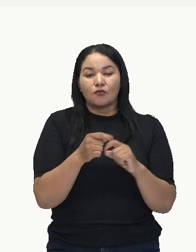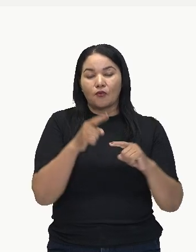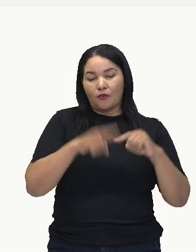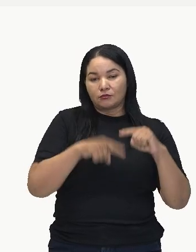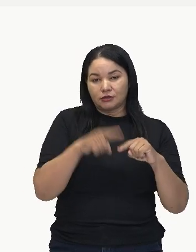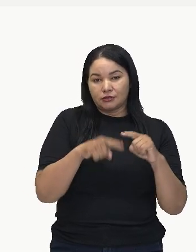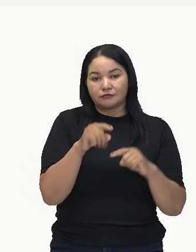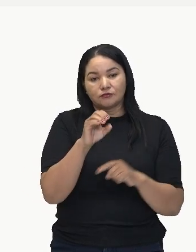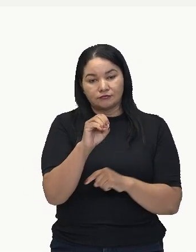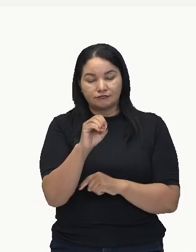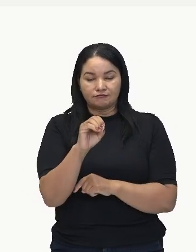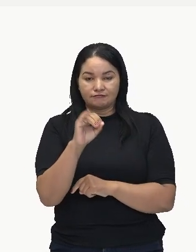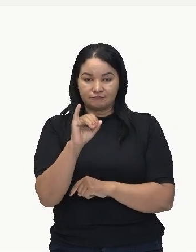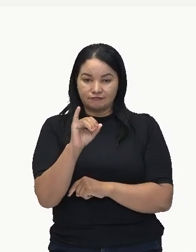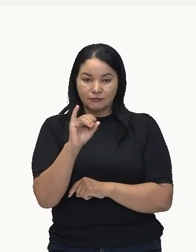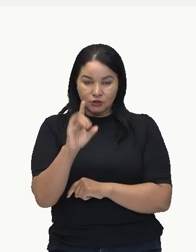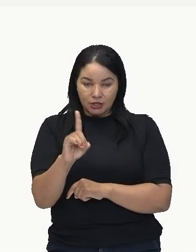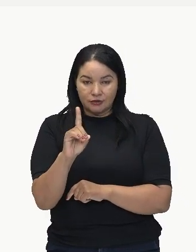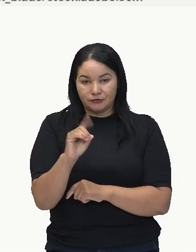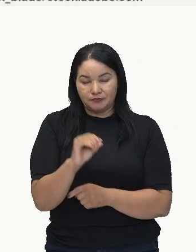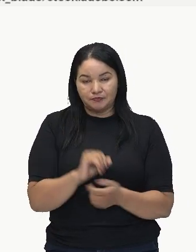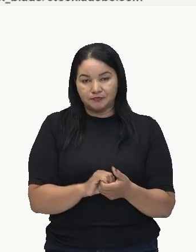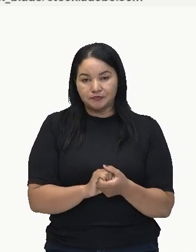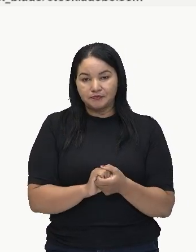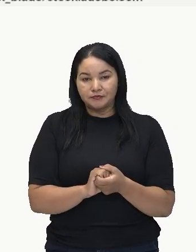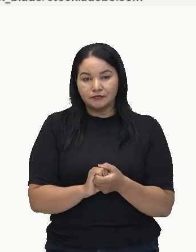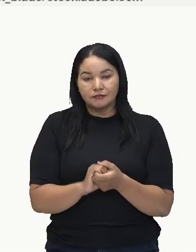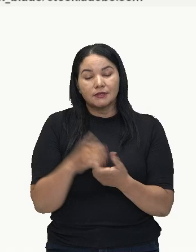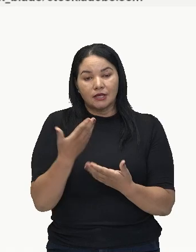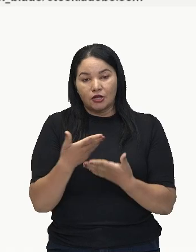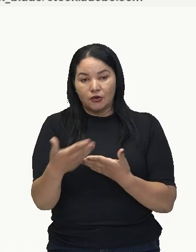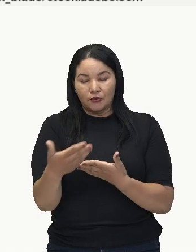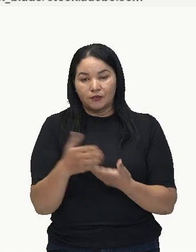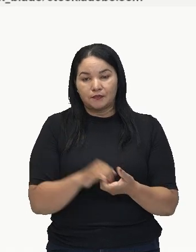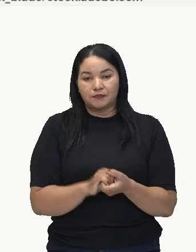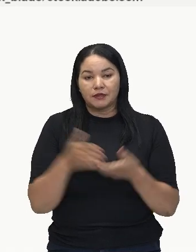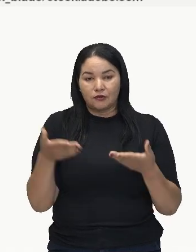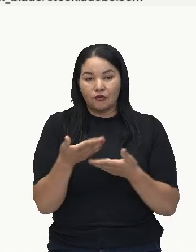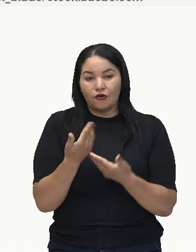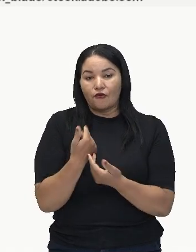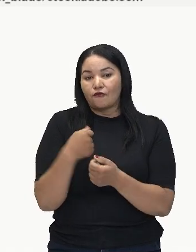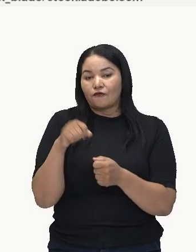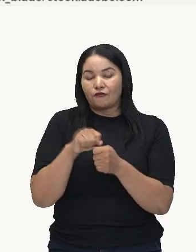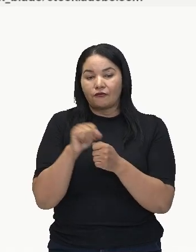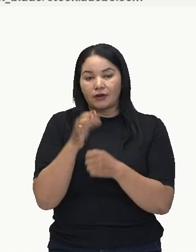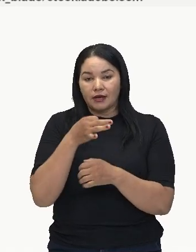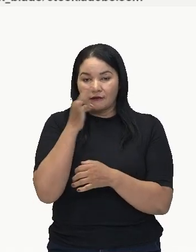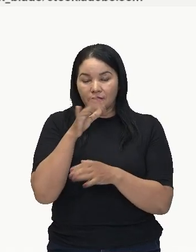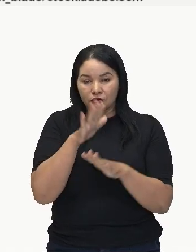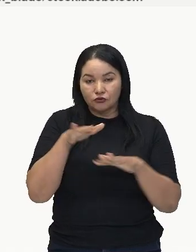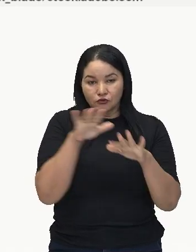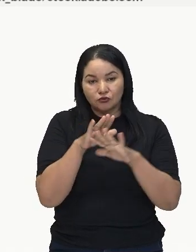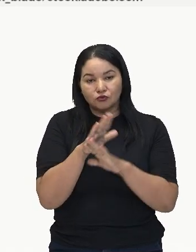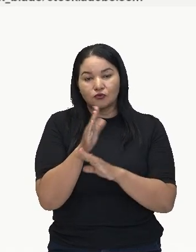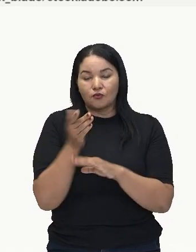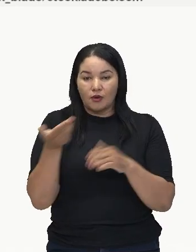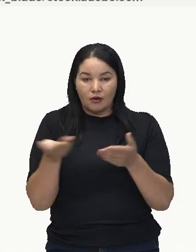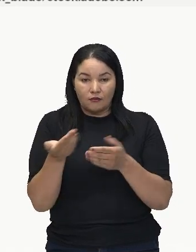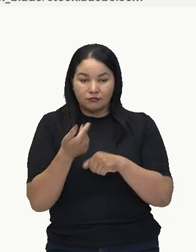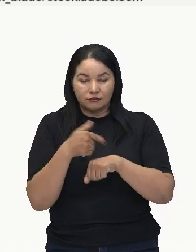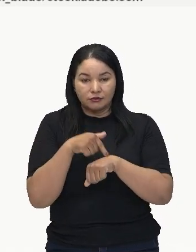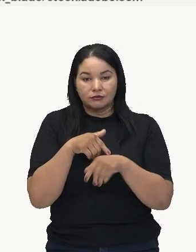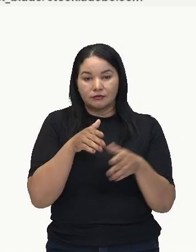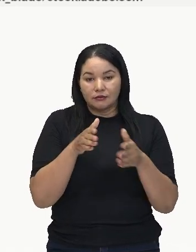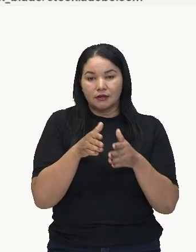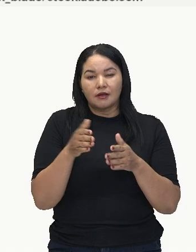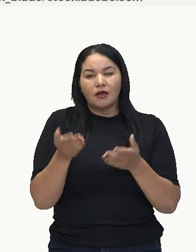direto da frase. Tem mais, professor? Claro. Haré café para todos dentro de um rato. E veja